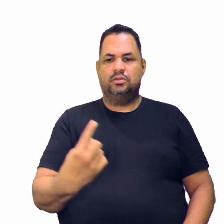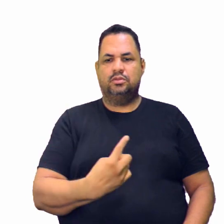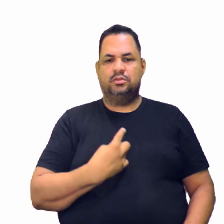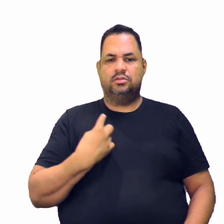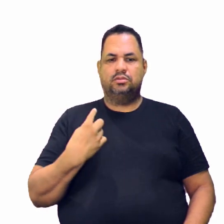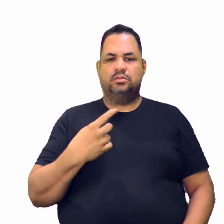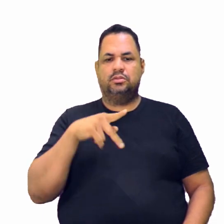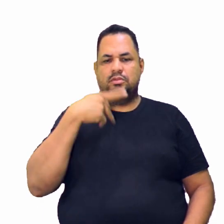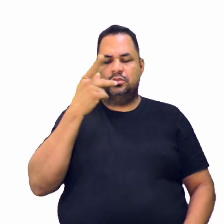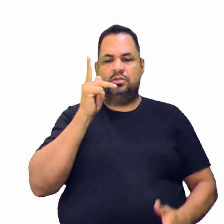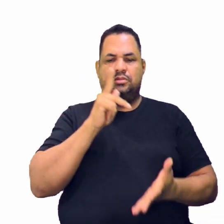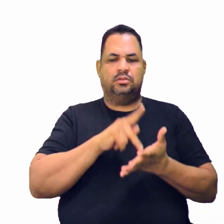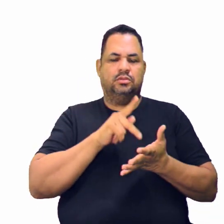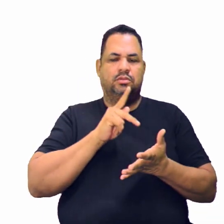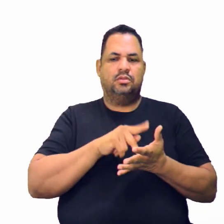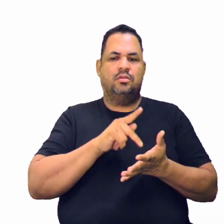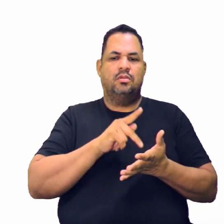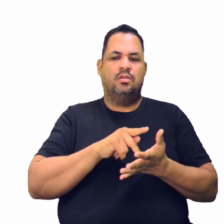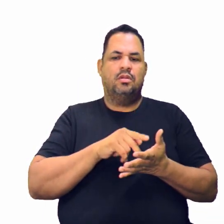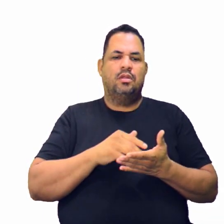nós falamos a verdade.